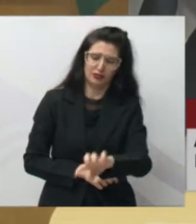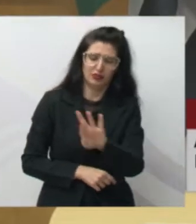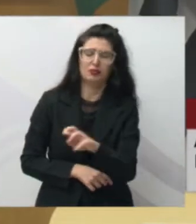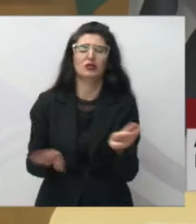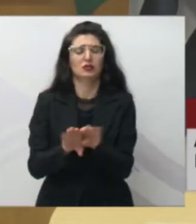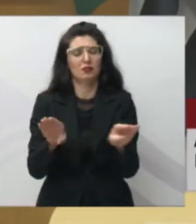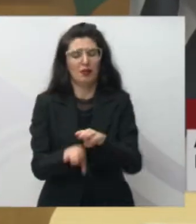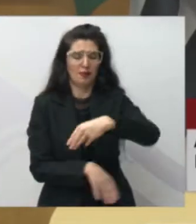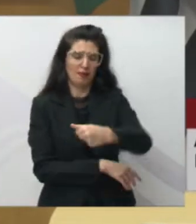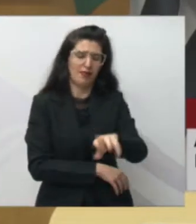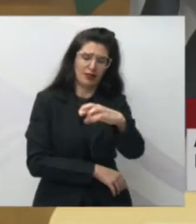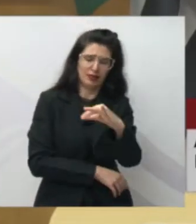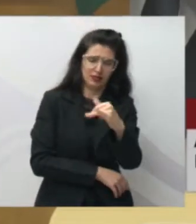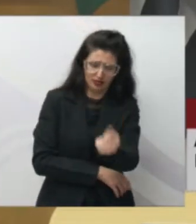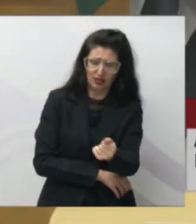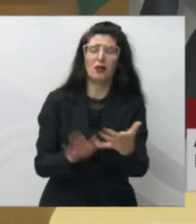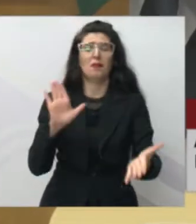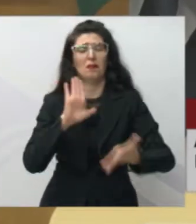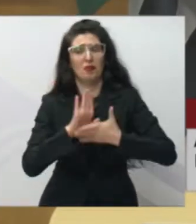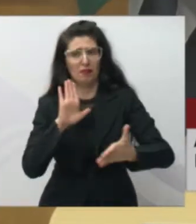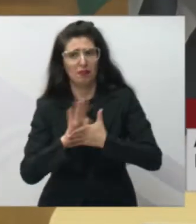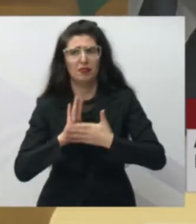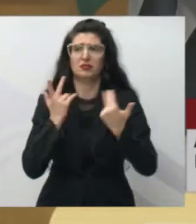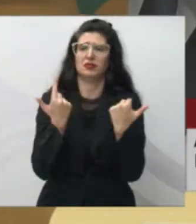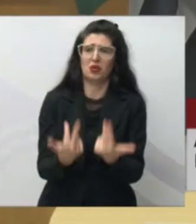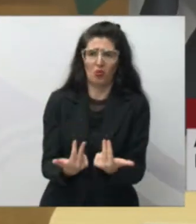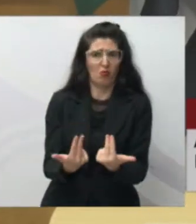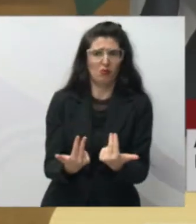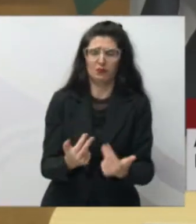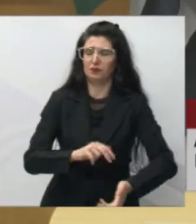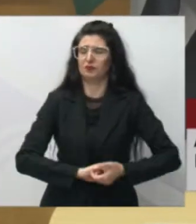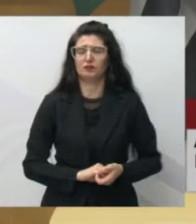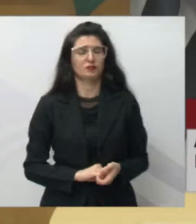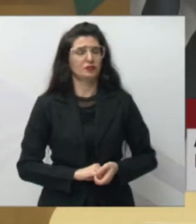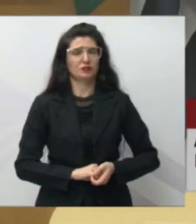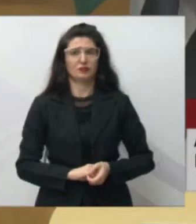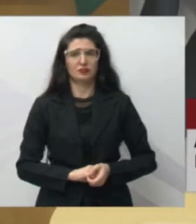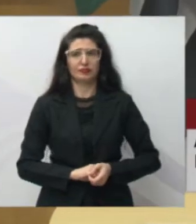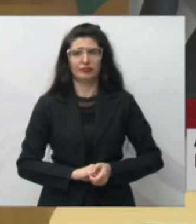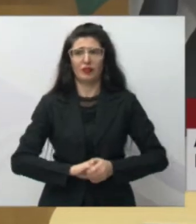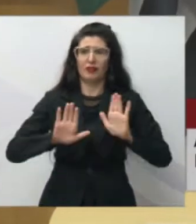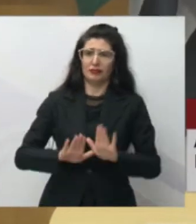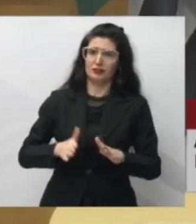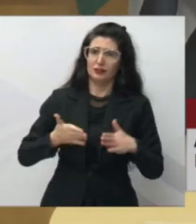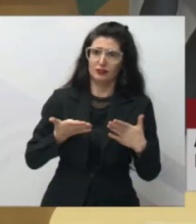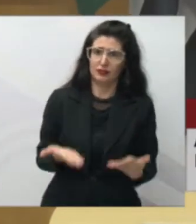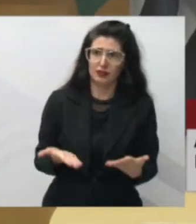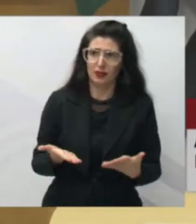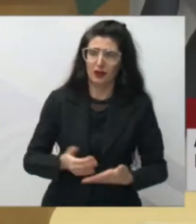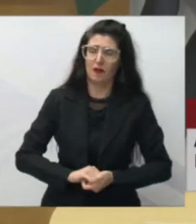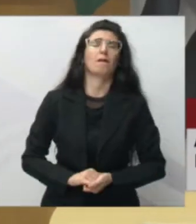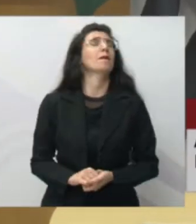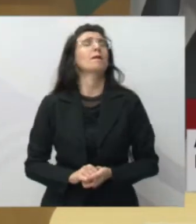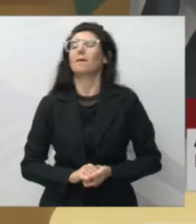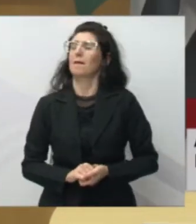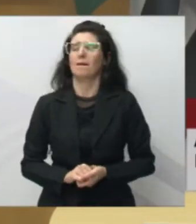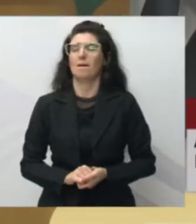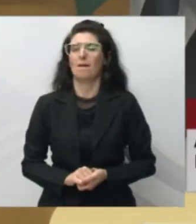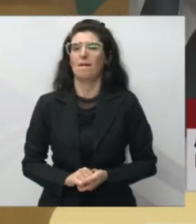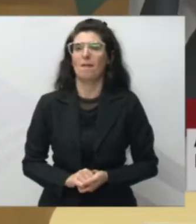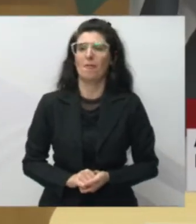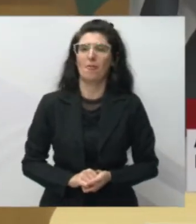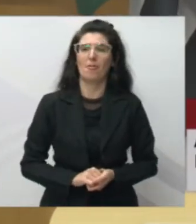doutora Márcia, já havia proposto medida semelhante. No entanto, ante o encerramento do biênio